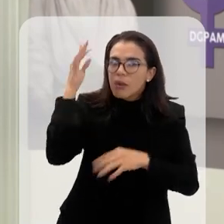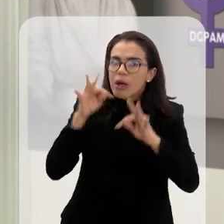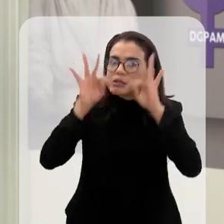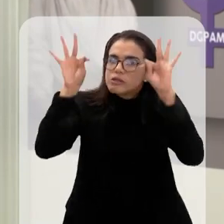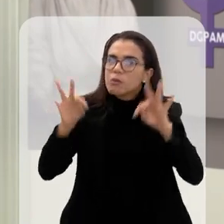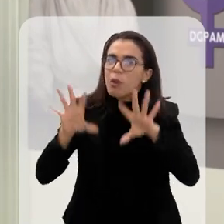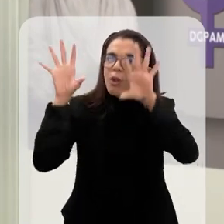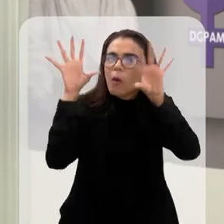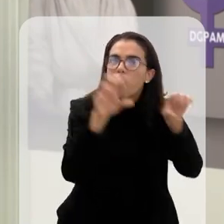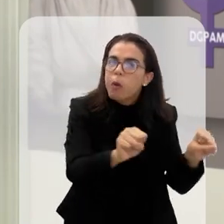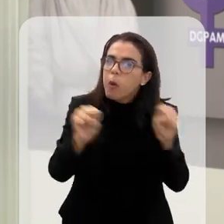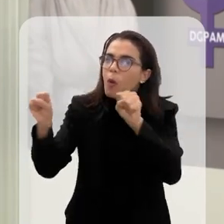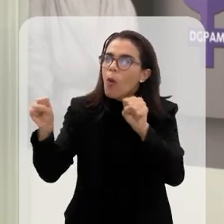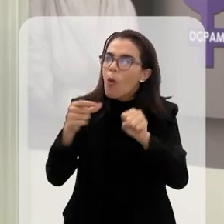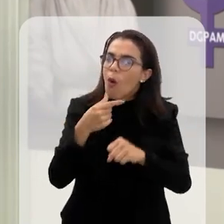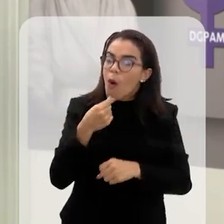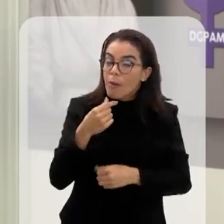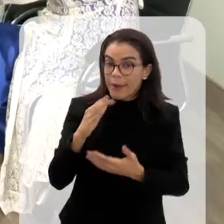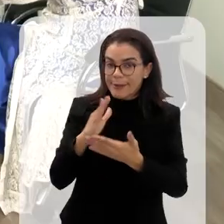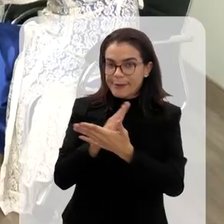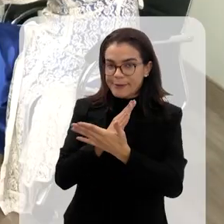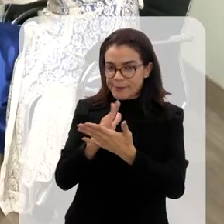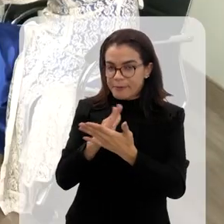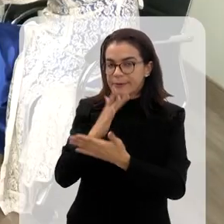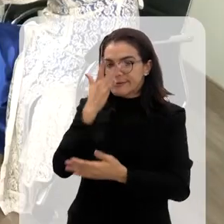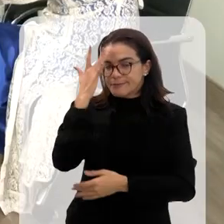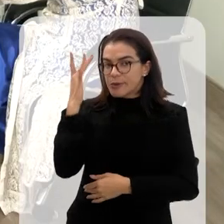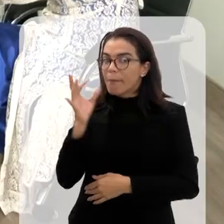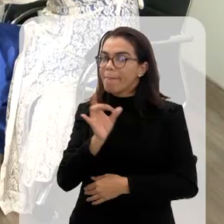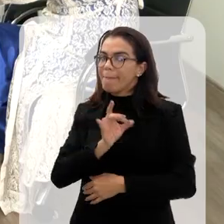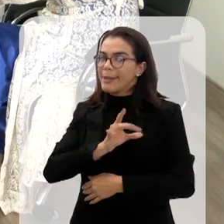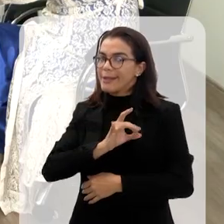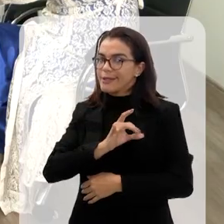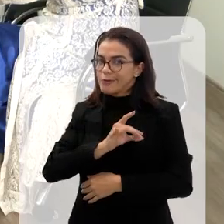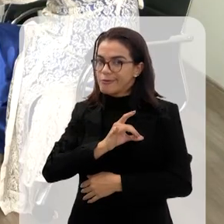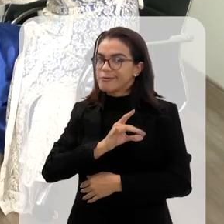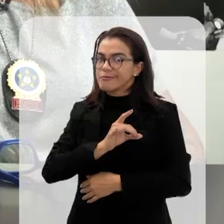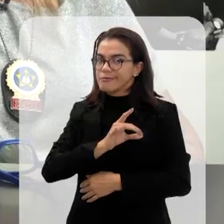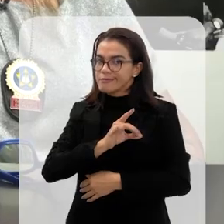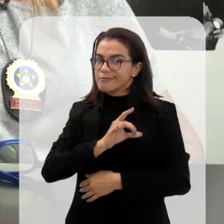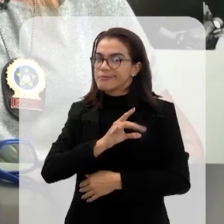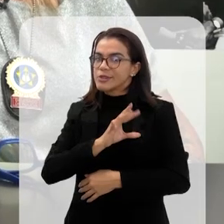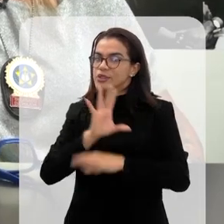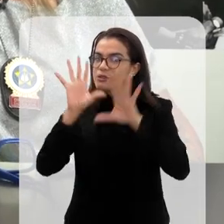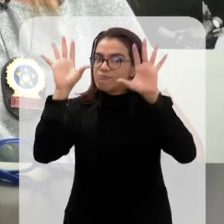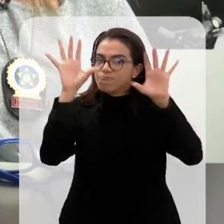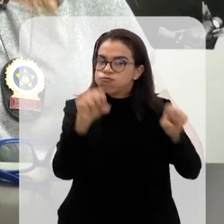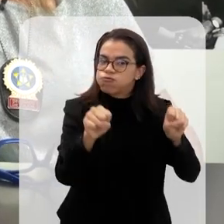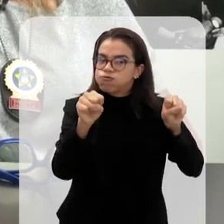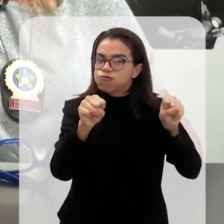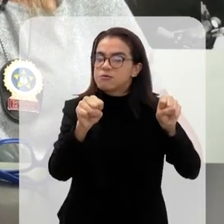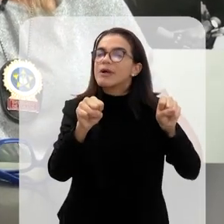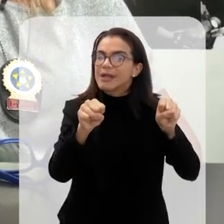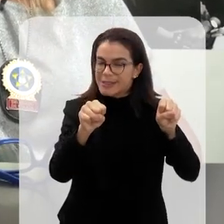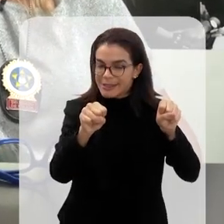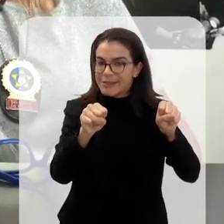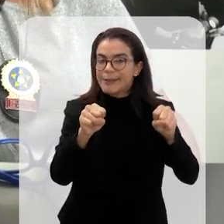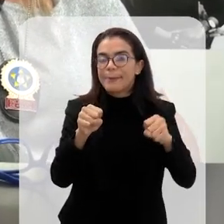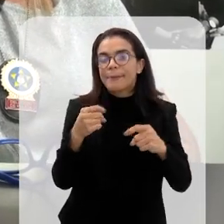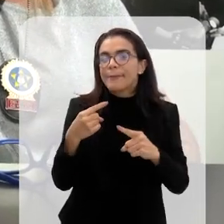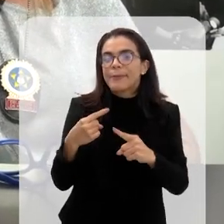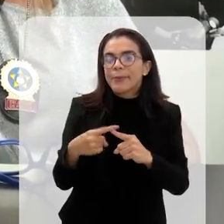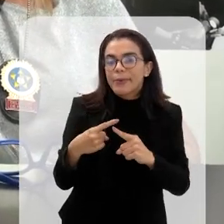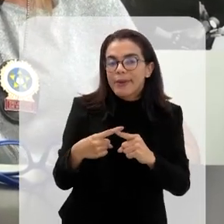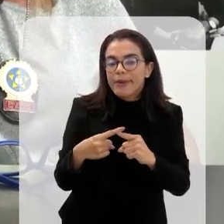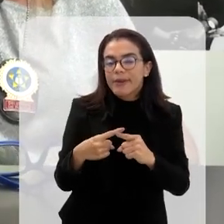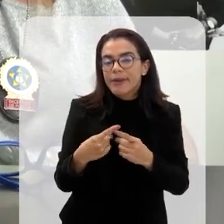envolve? Por que que não se mete? Algumas pessoas ainda têm medo desse envolvimento, né? Sim.